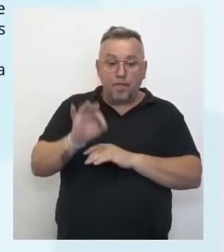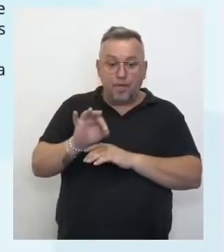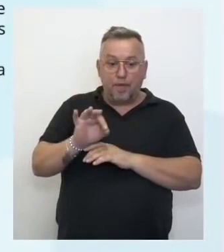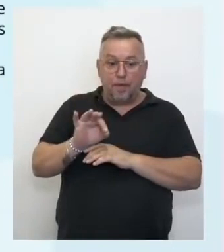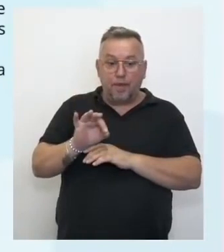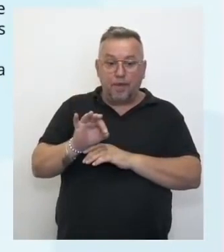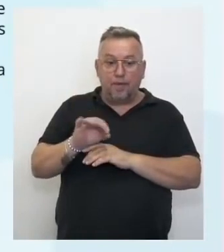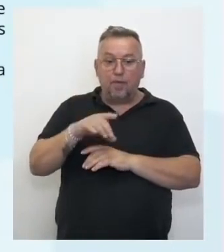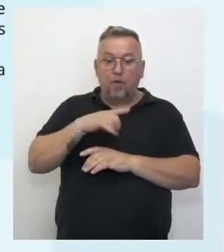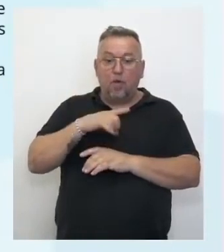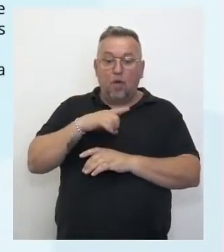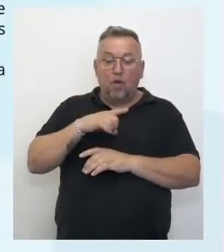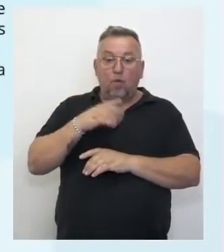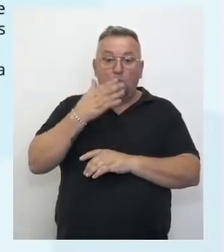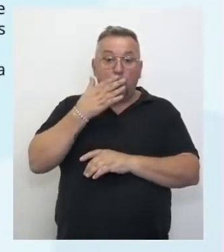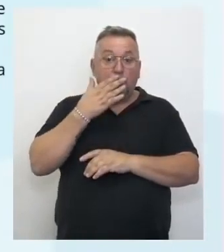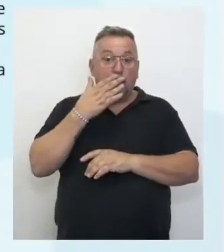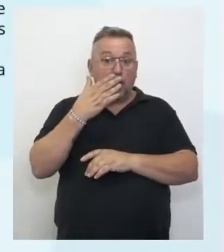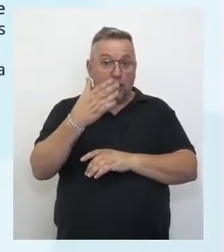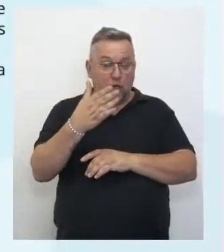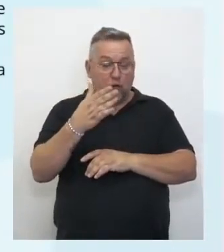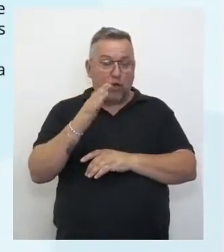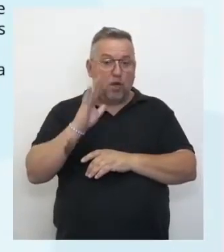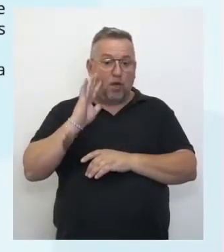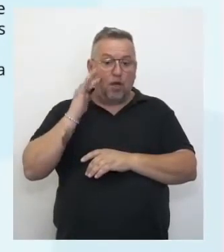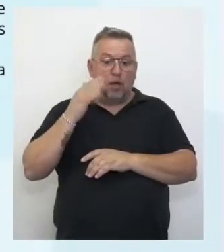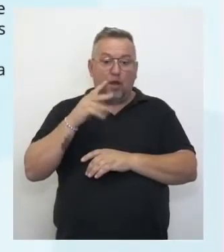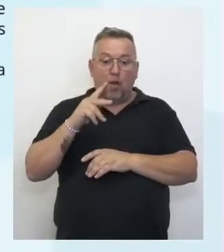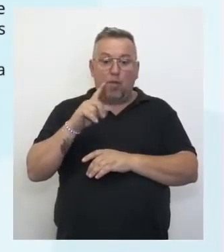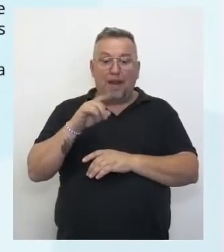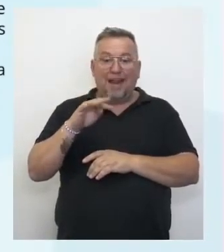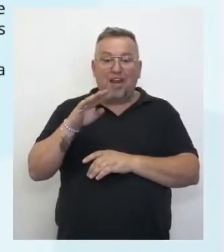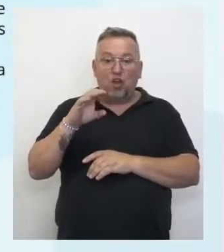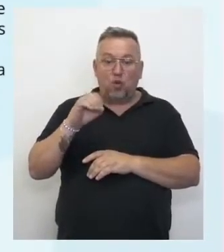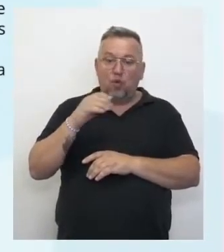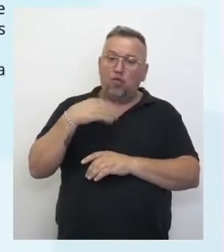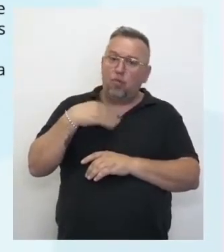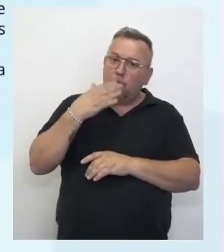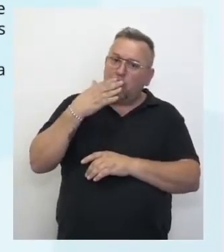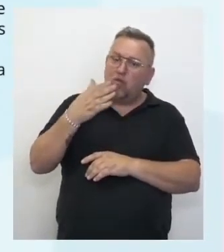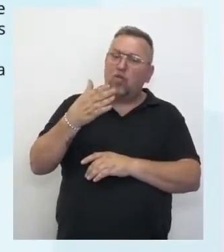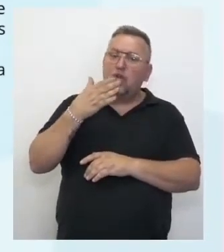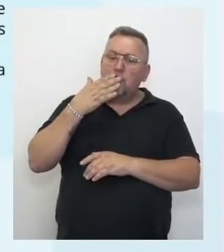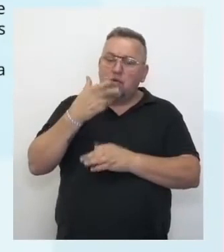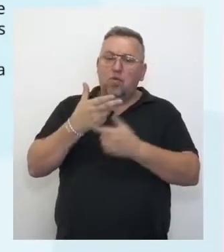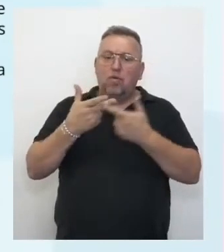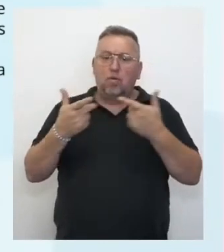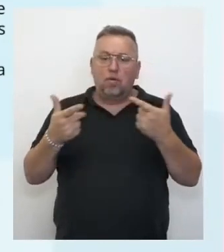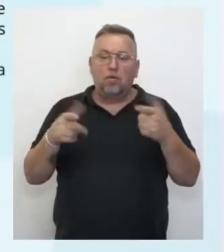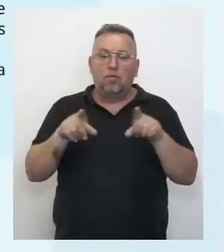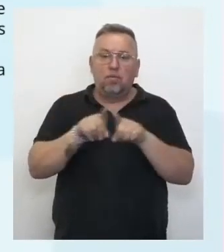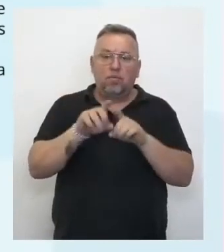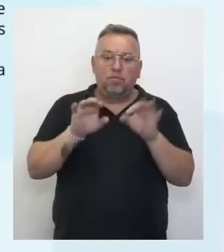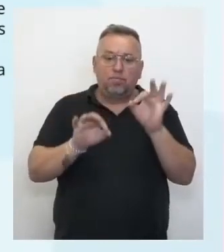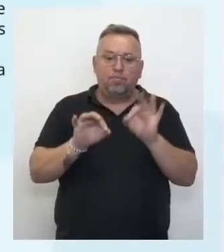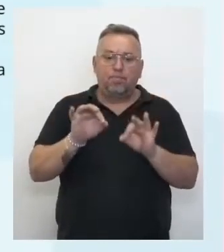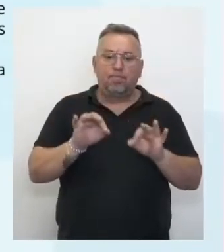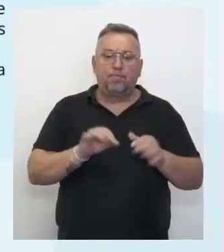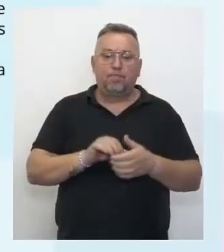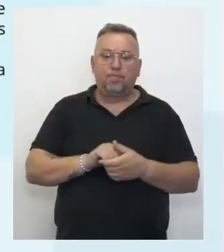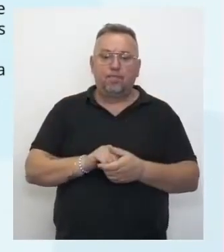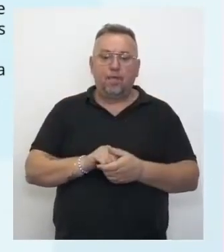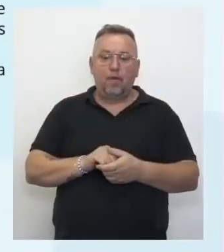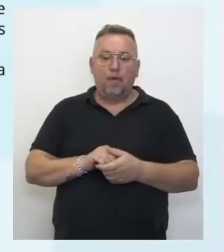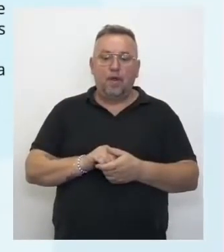na certeza de termos nosso pleito aí é a ideia de pedido, a questão judicial, pode